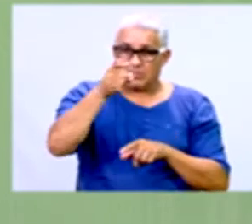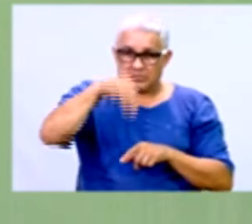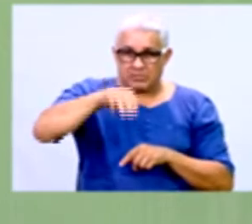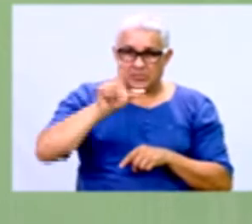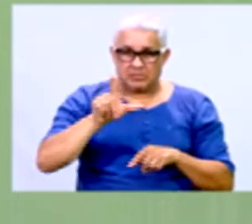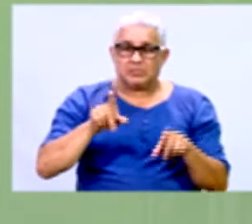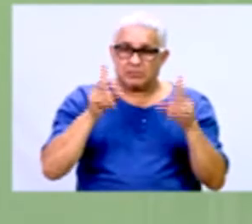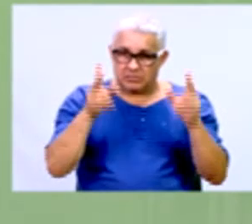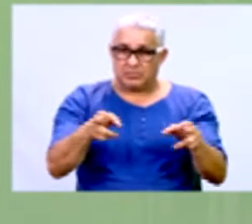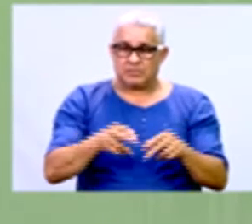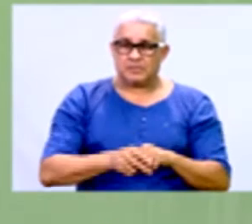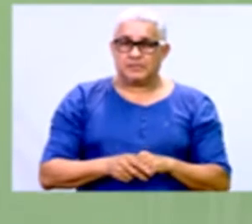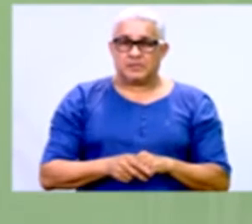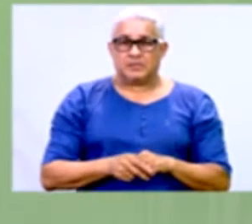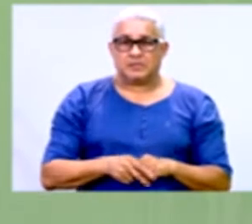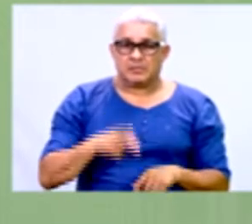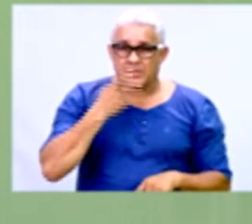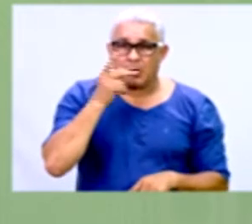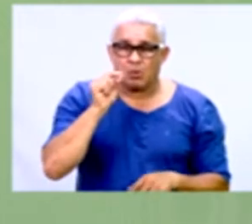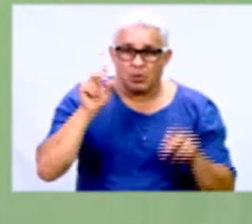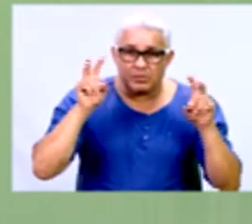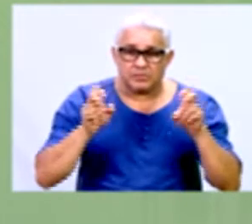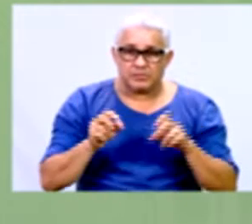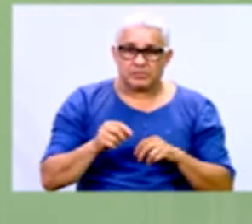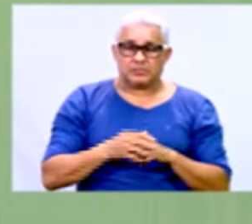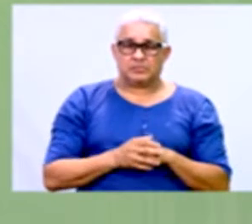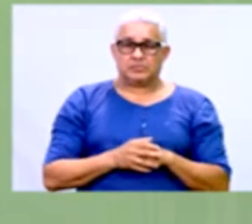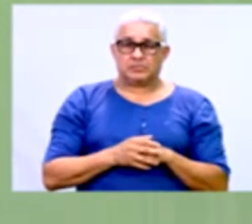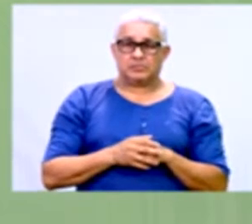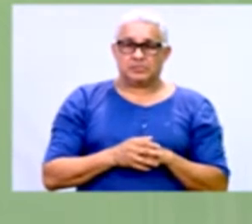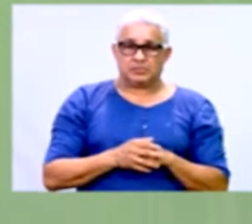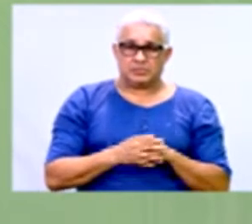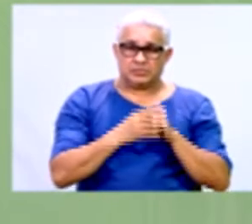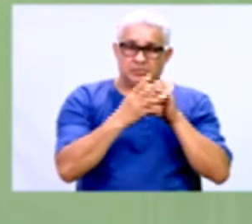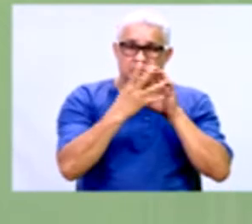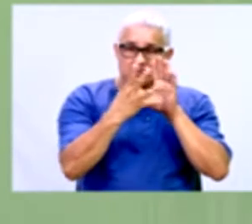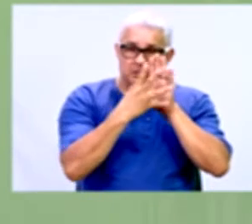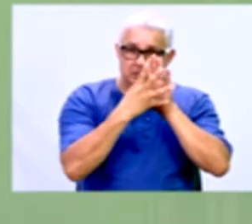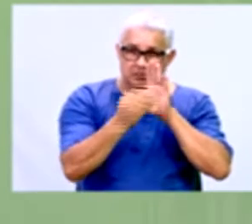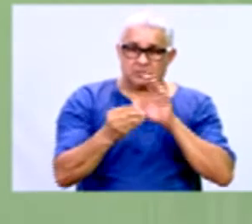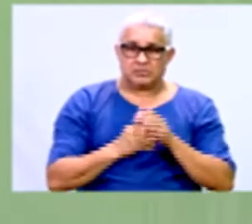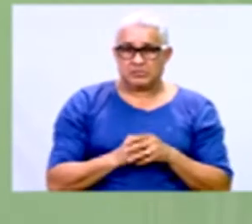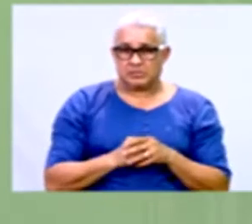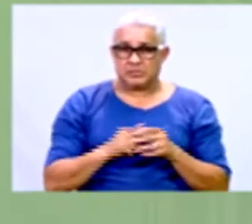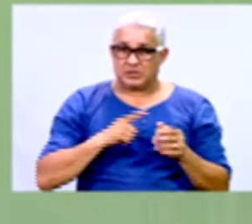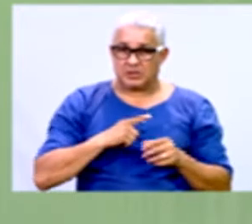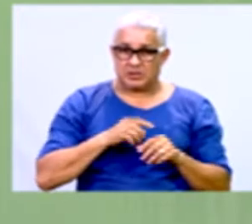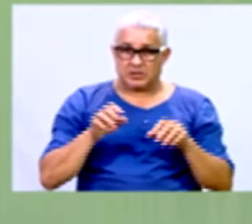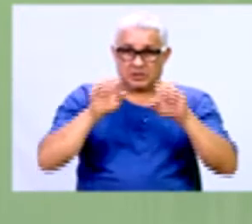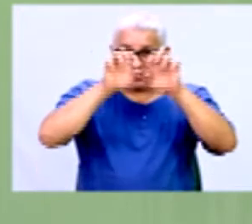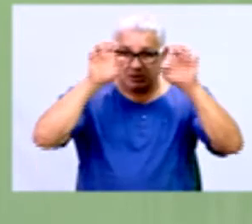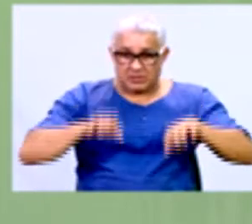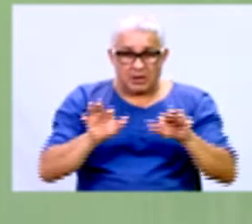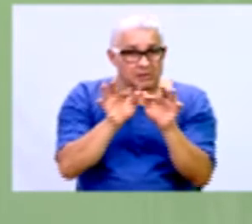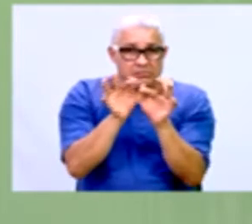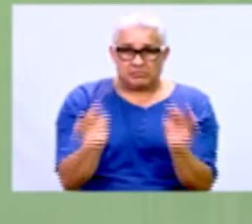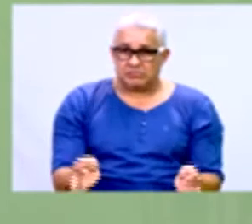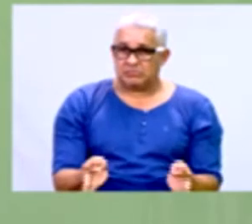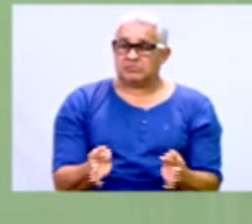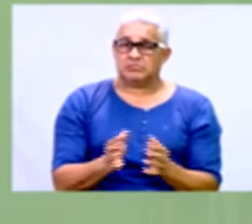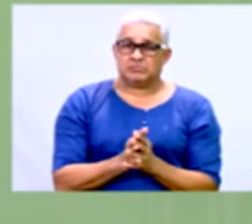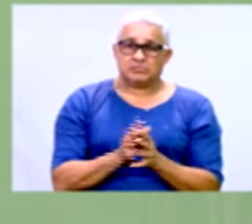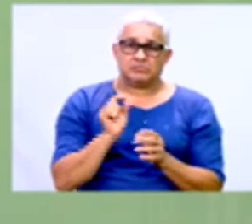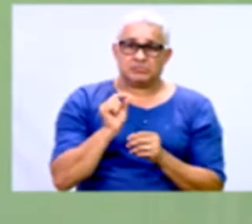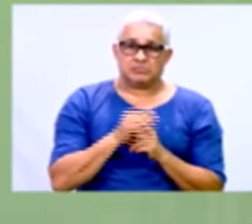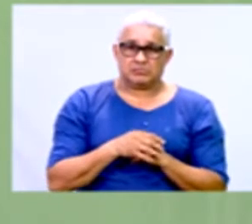né? Então vamos falar um pouquinho aqui sobre o formato, né? O formato ele possui uma estrutura que é bem simplificada, até um pouco mais